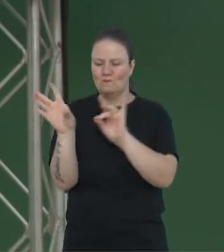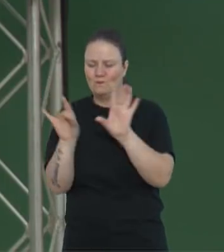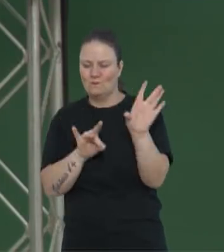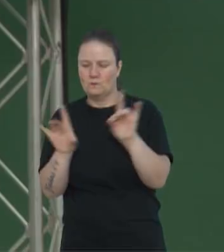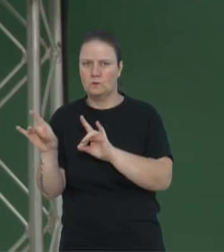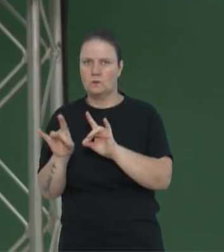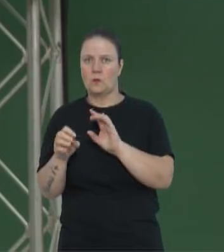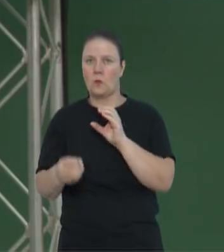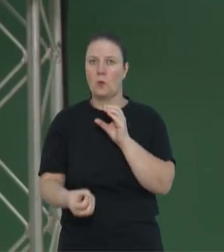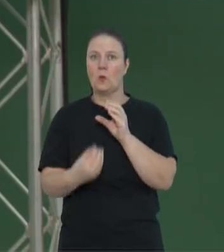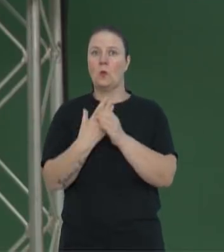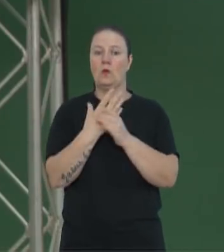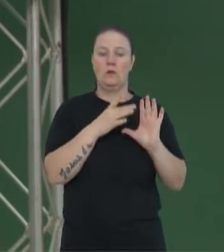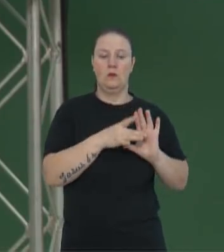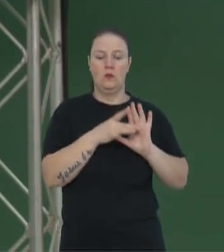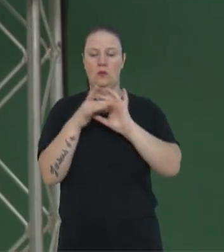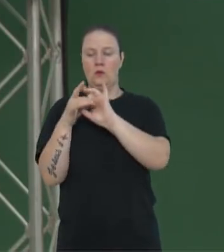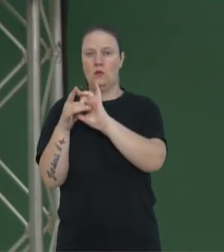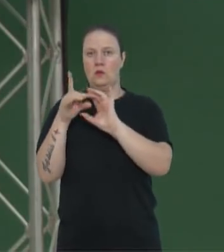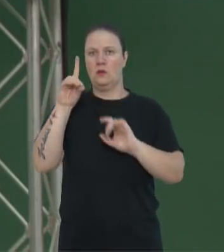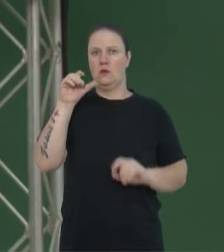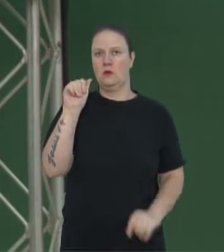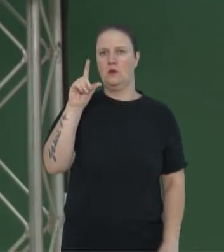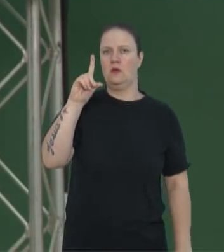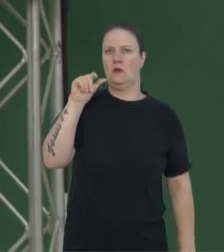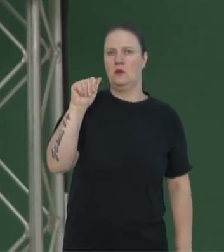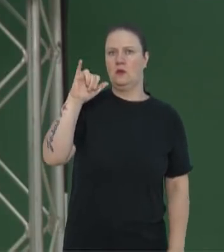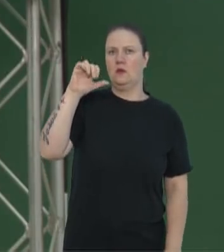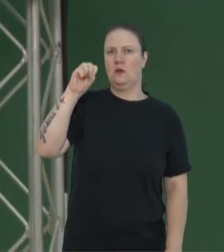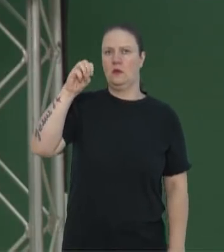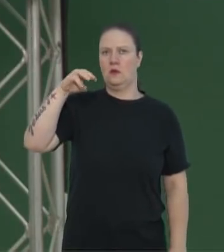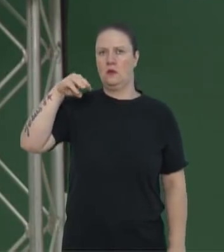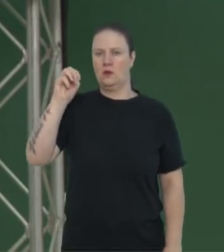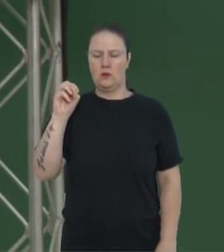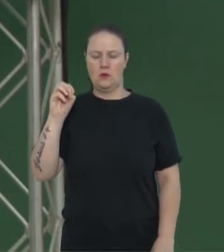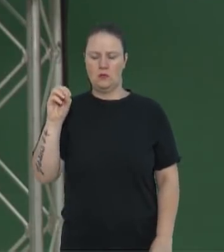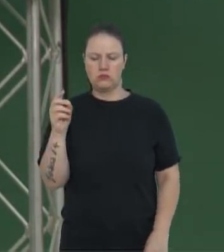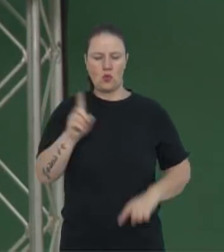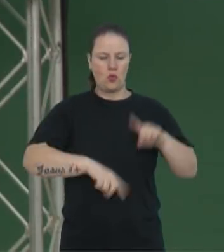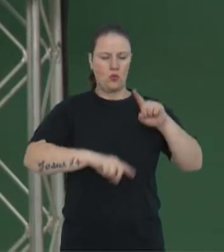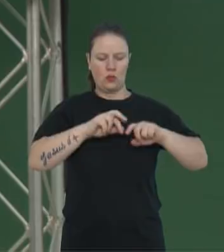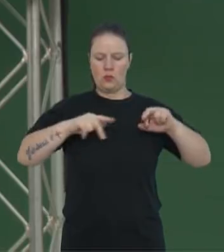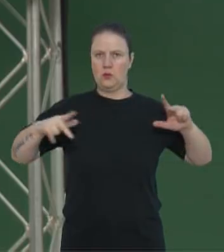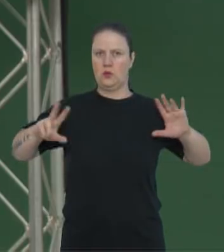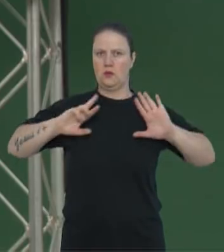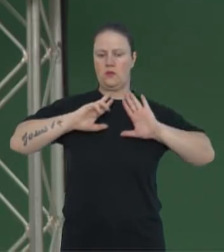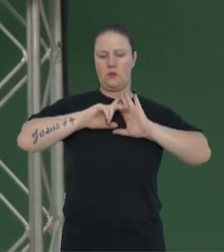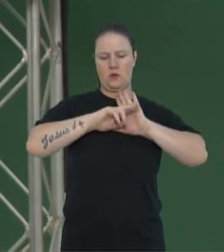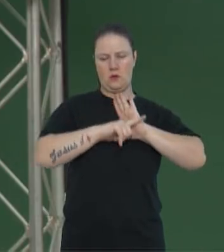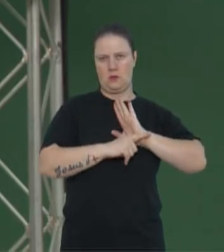nesse contexto, que é essa união de objetos diversos.